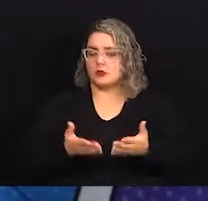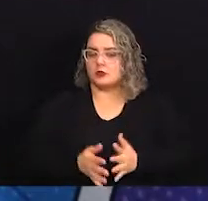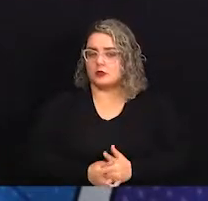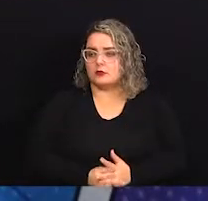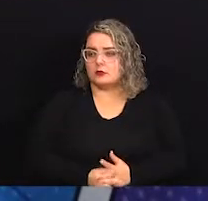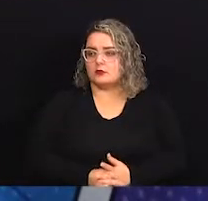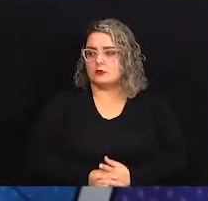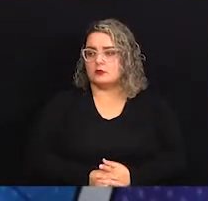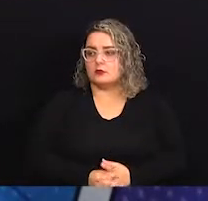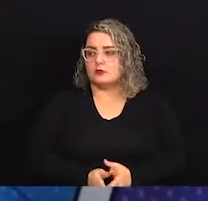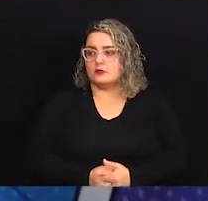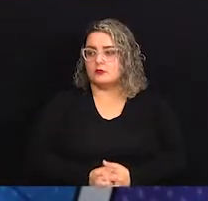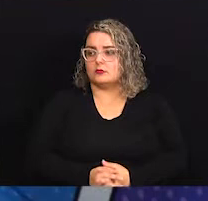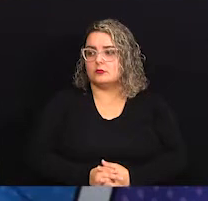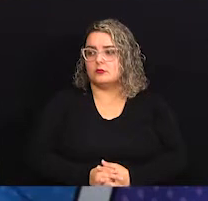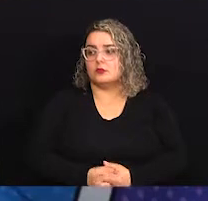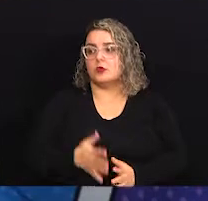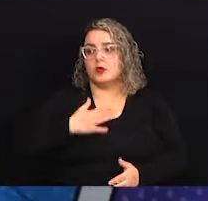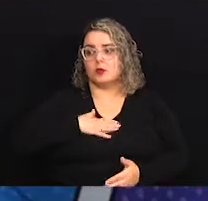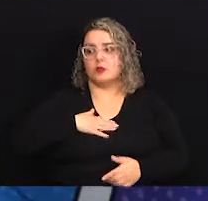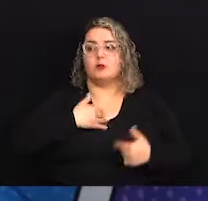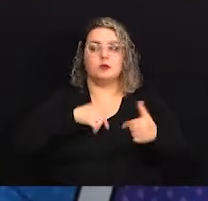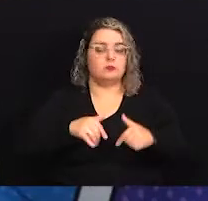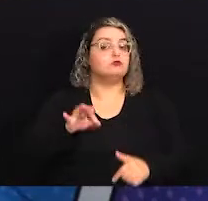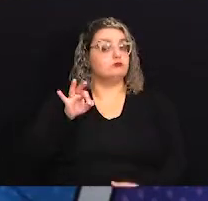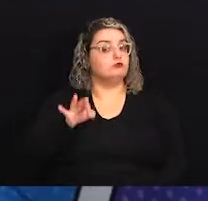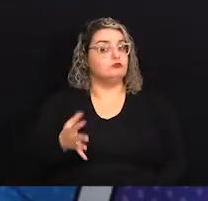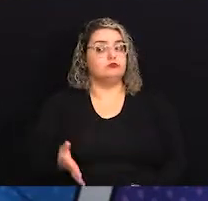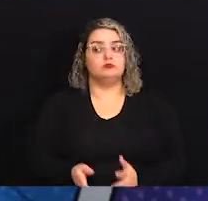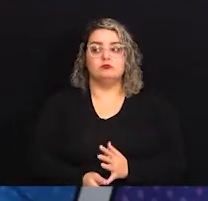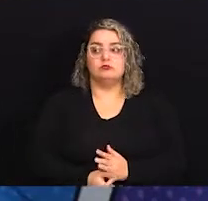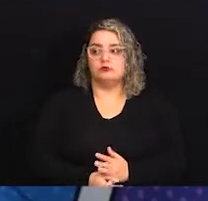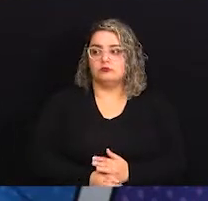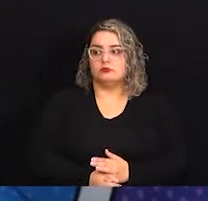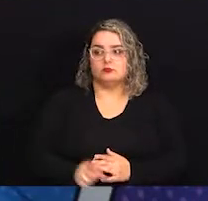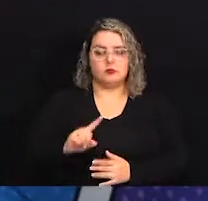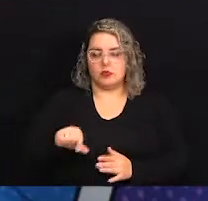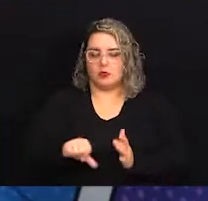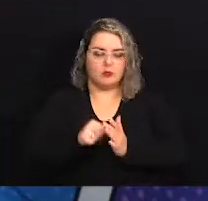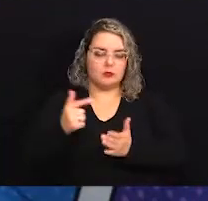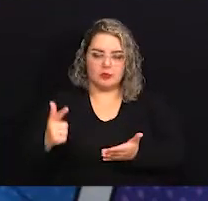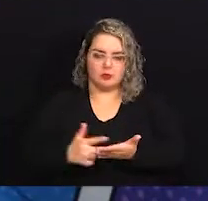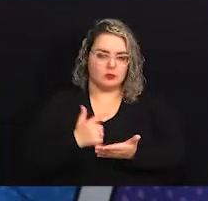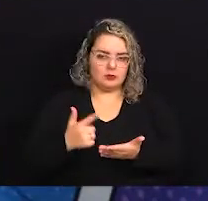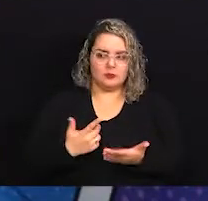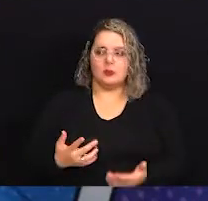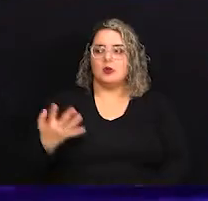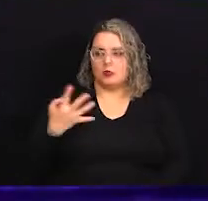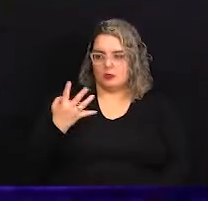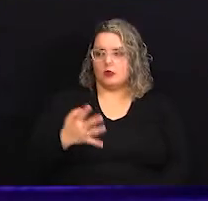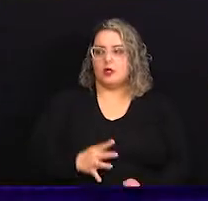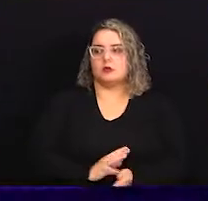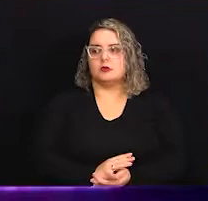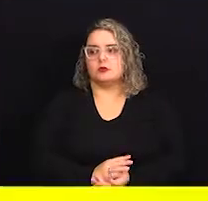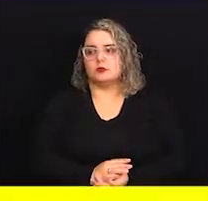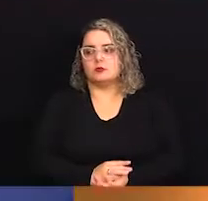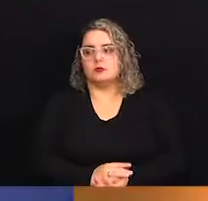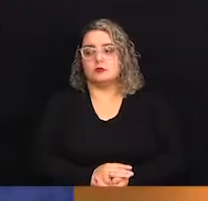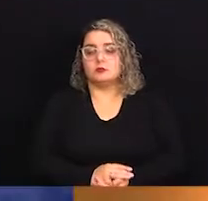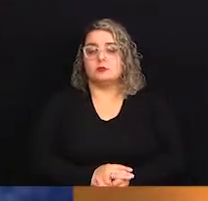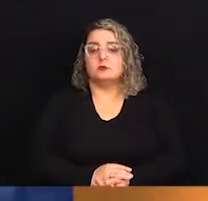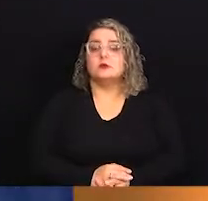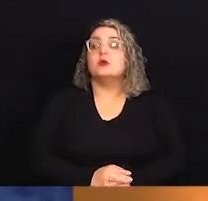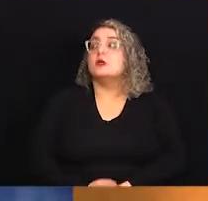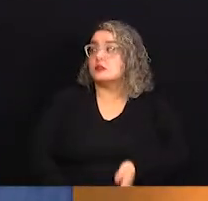você entregou? Com o meu trabalho, com certeza. Não é o primeiro livro que eu escrevo, eu já escrevi, esse é o 4º livro.